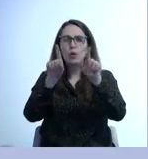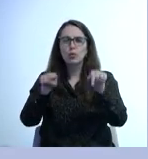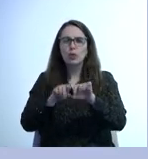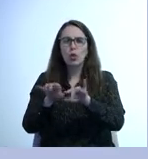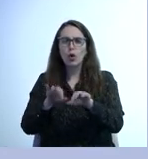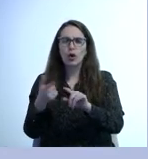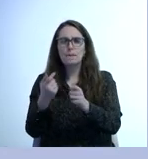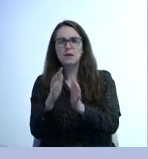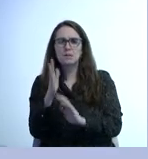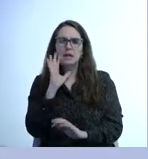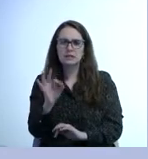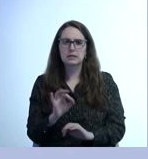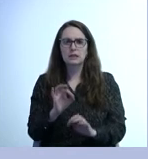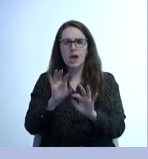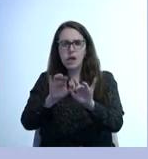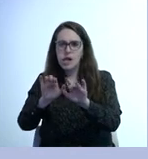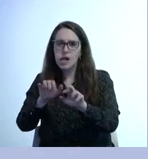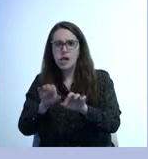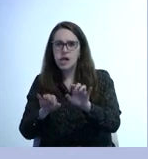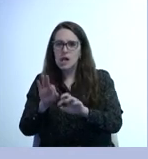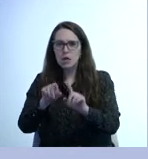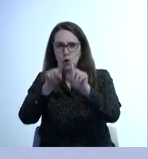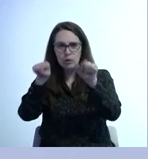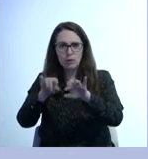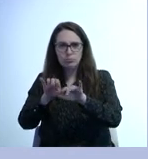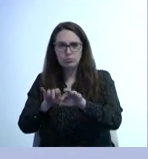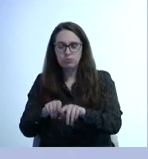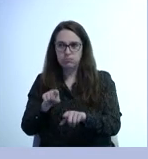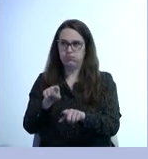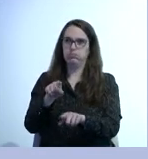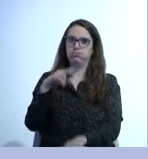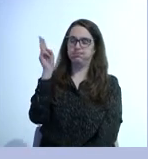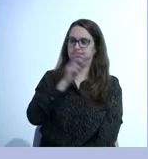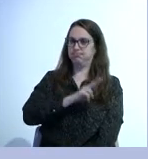menos esta e tal e coisa, não é? Põe no computador e é um desastre.